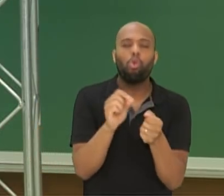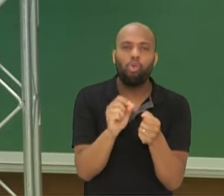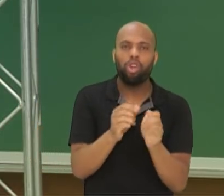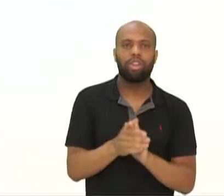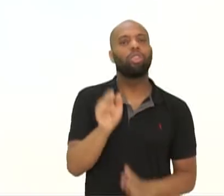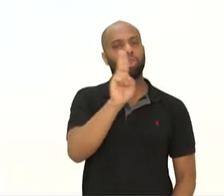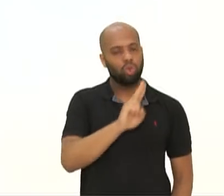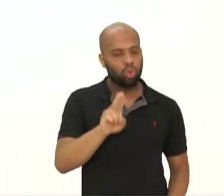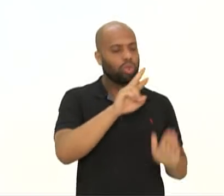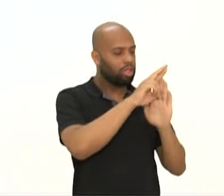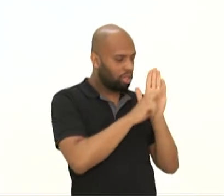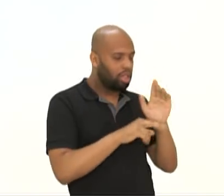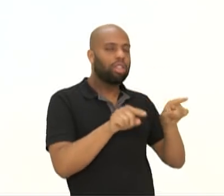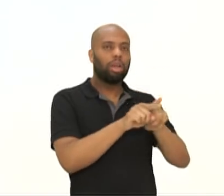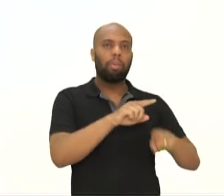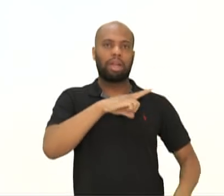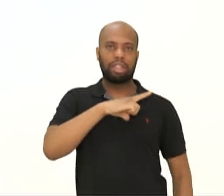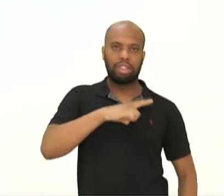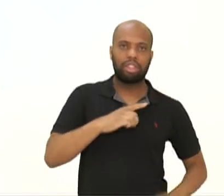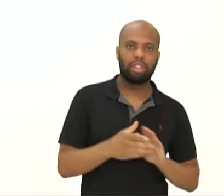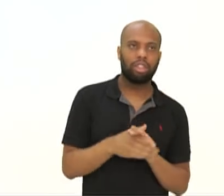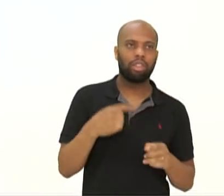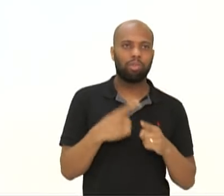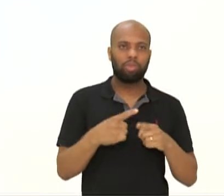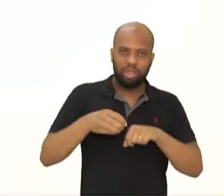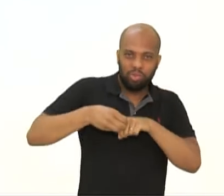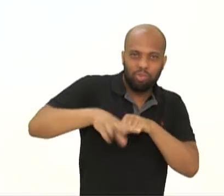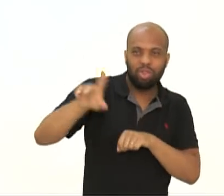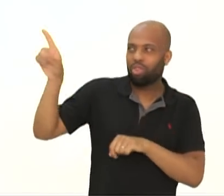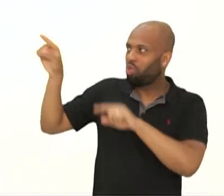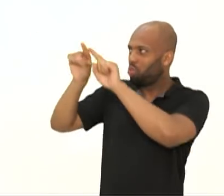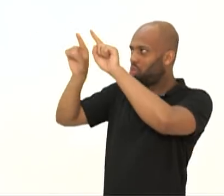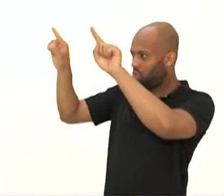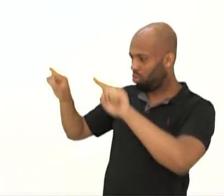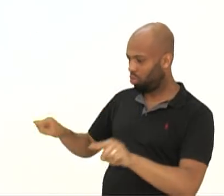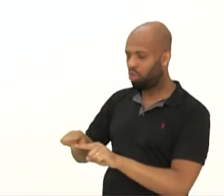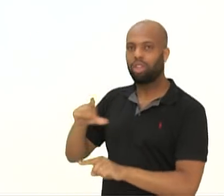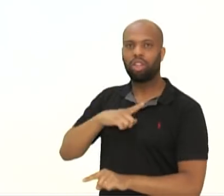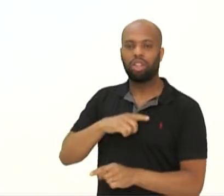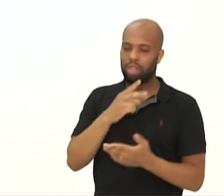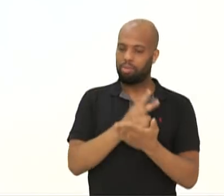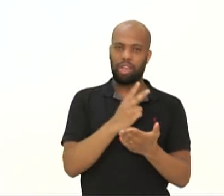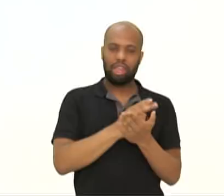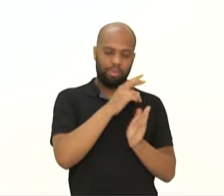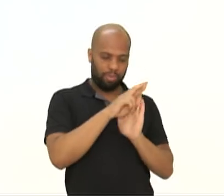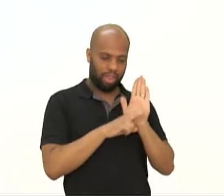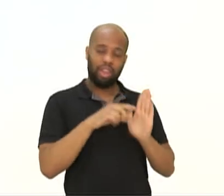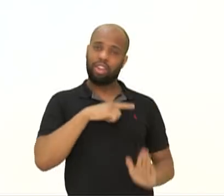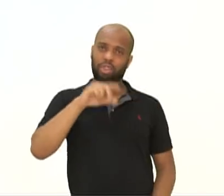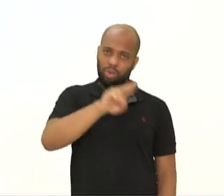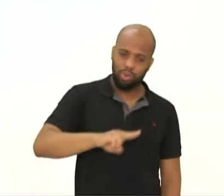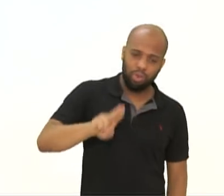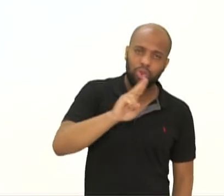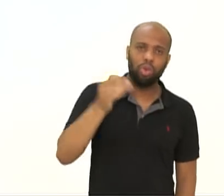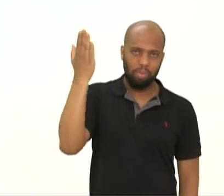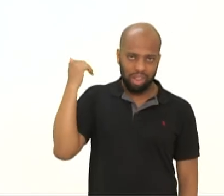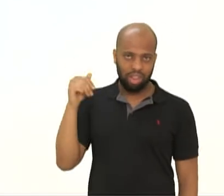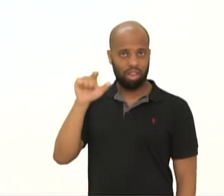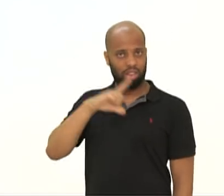gente aplica a propriedade, gente. Olha só, o professor deixou indicado aqui na tela. Lembra, a mesma propriedade que a gente usou no item